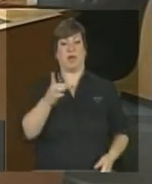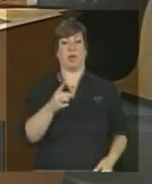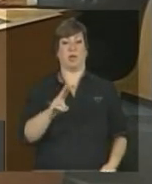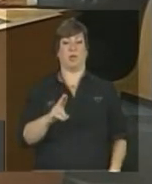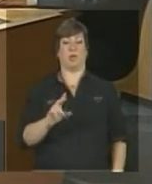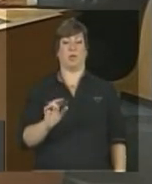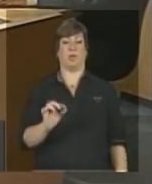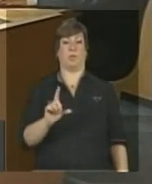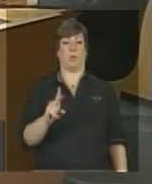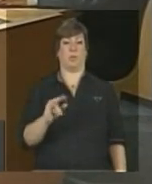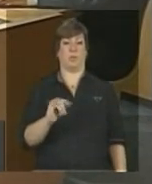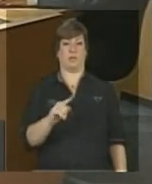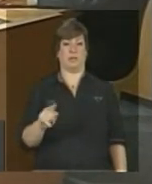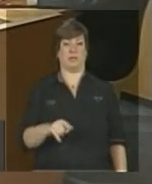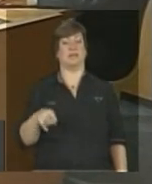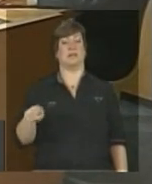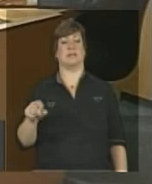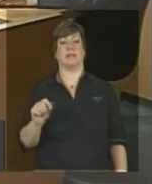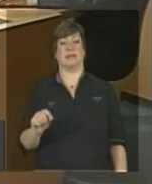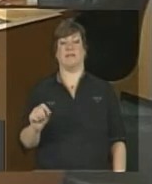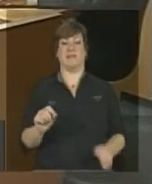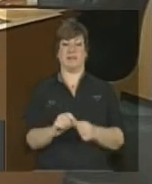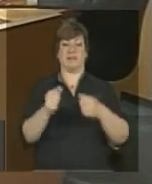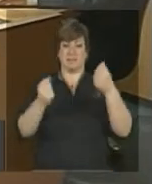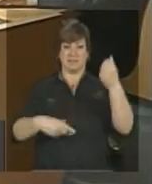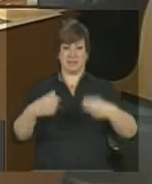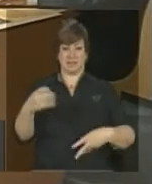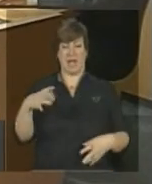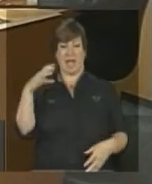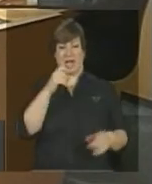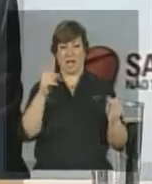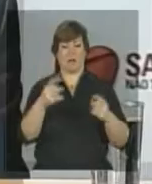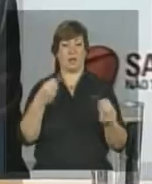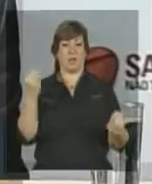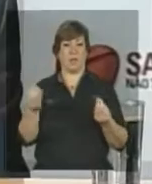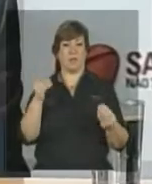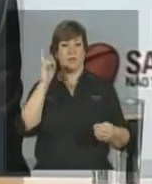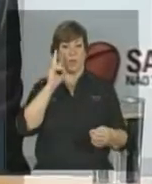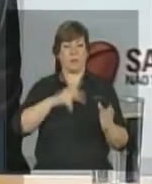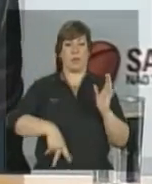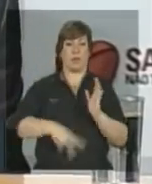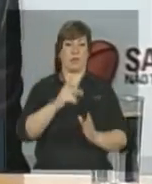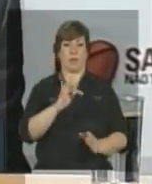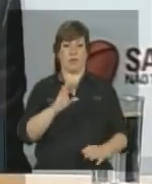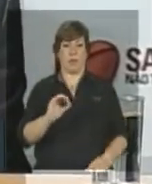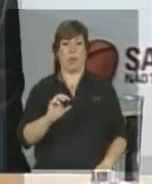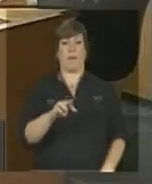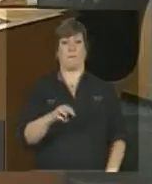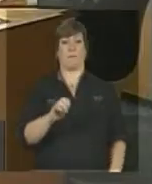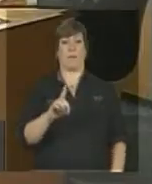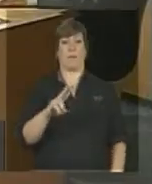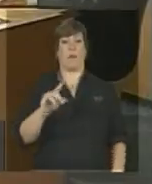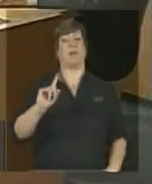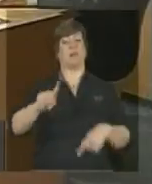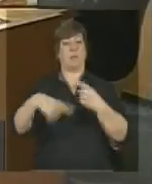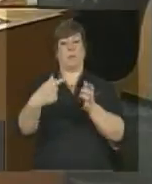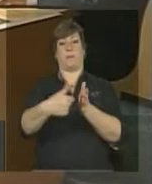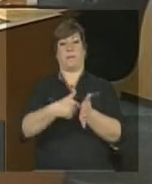Luiz Fernando Bouzas, fazer um comentário rápido sobre transplante de medula óssea. Depois a gente passar para as perguntas.